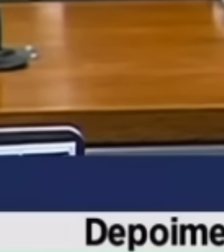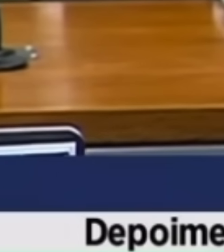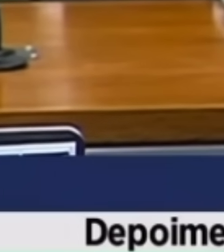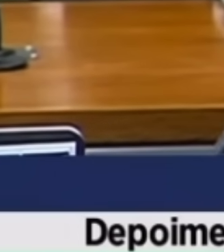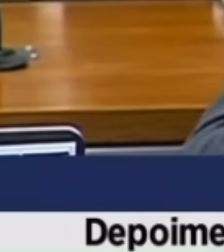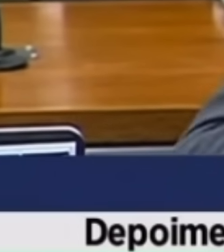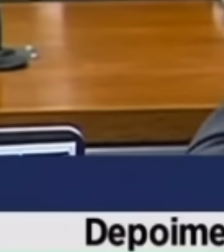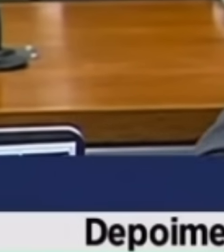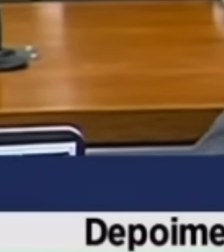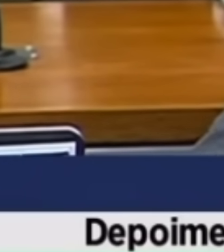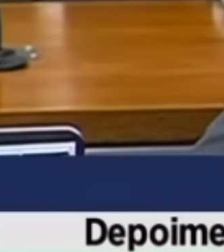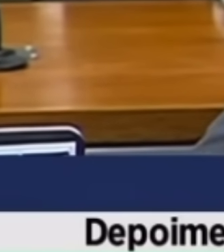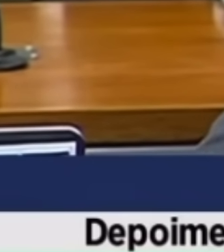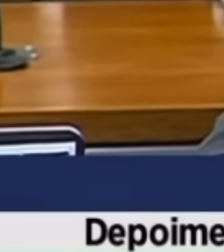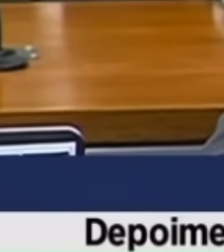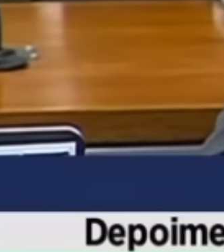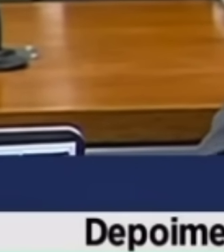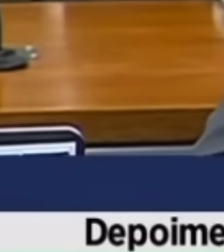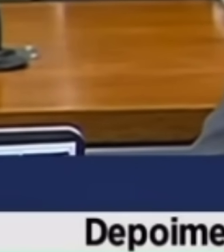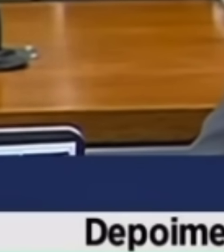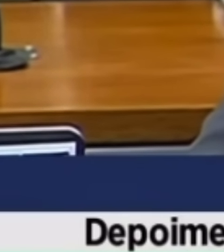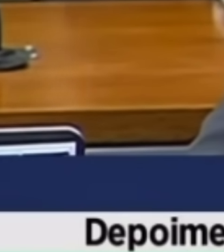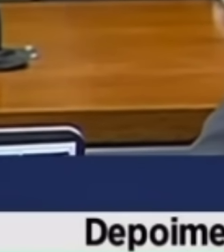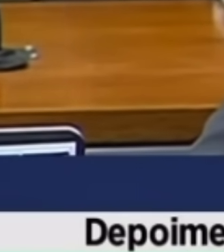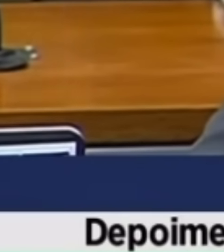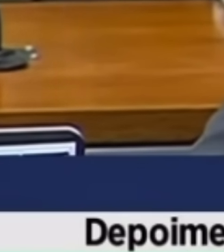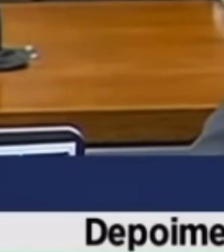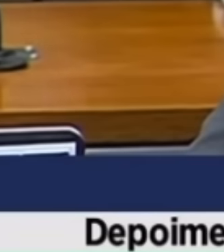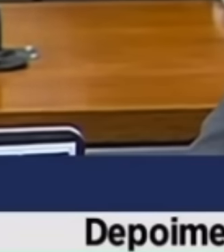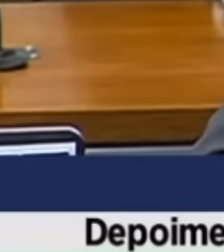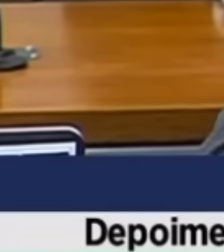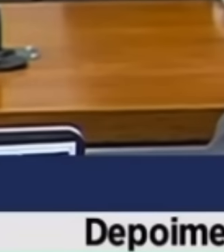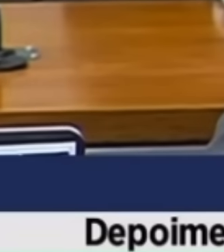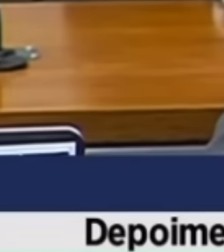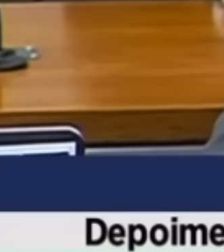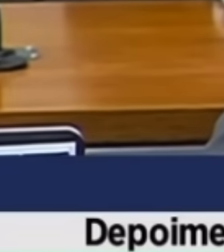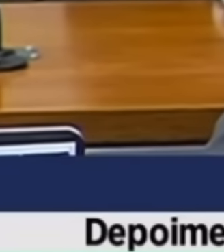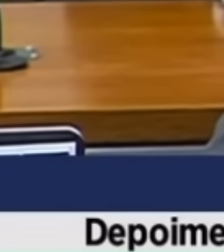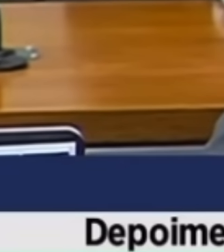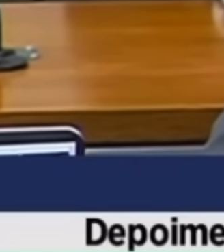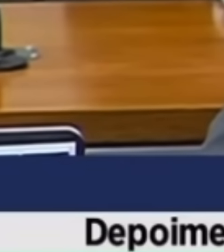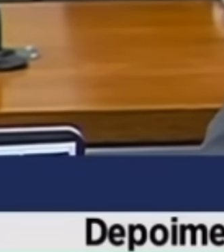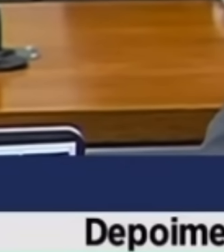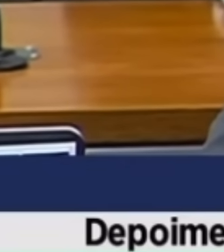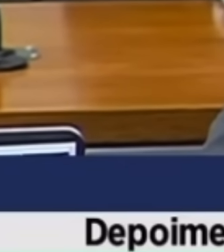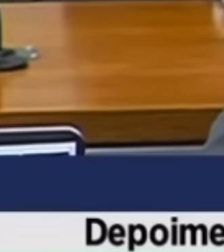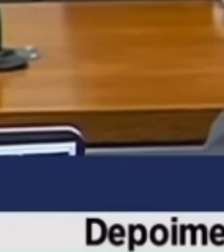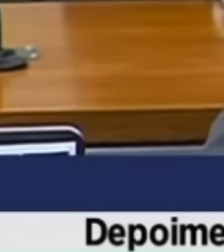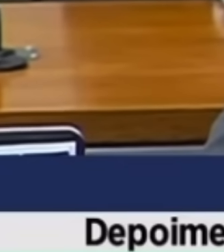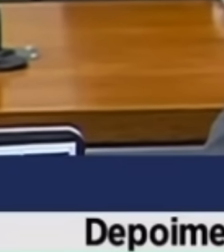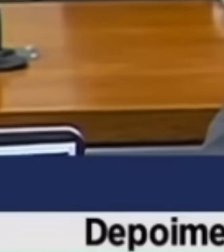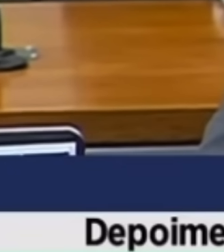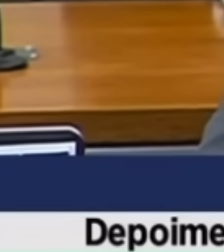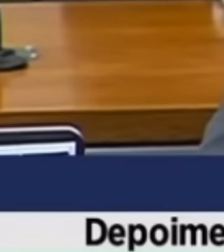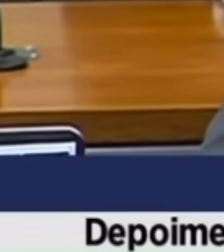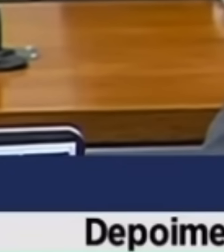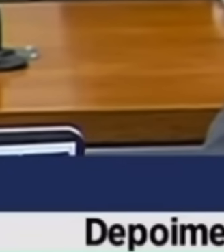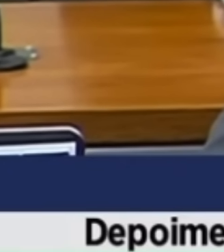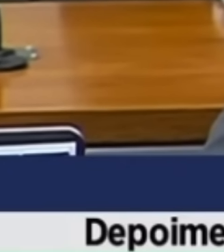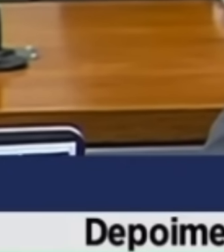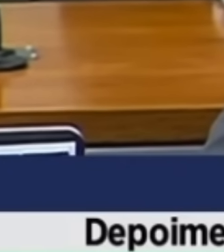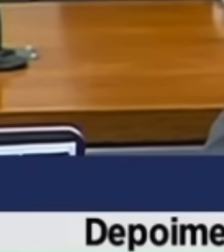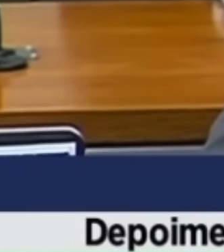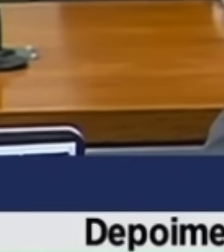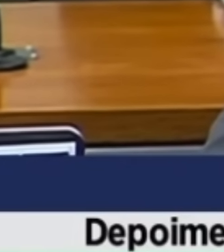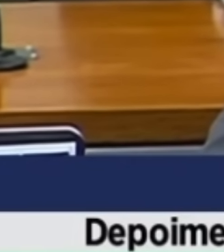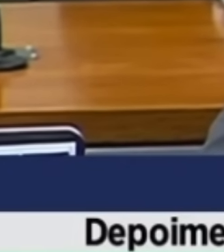foi omissa. Nós estamos aqui cumprindo nosso dever, nós estamos representando por essas omissões, com fundamento, com fatos, com teor legal, para